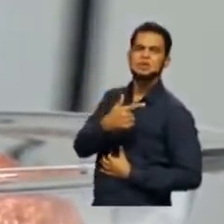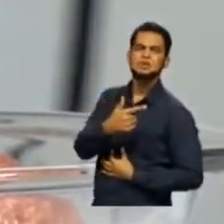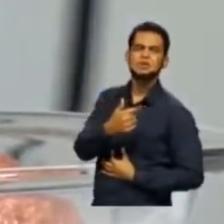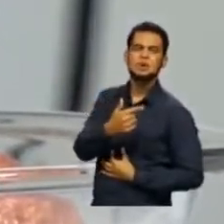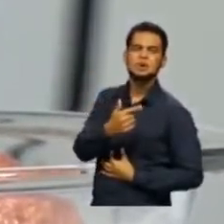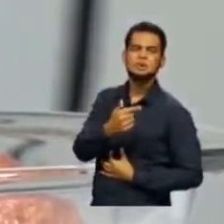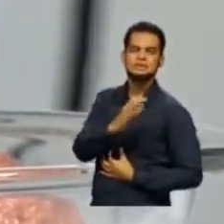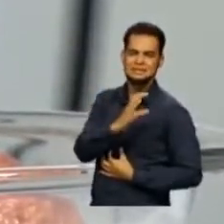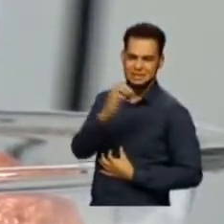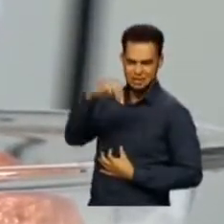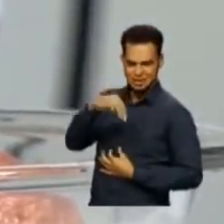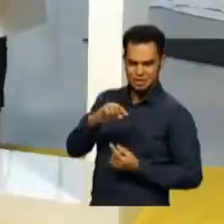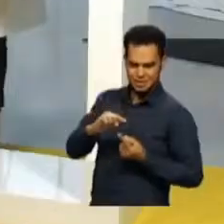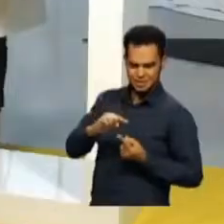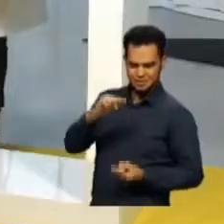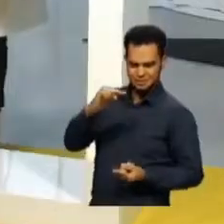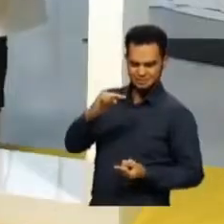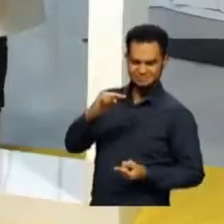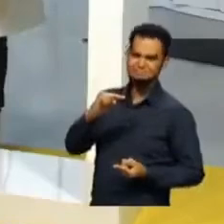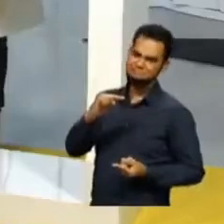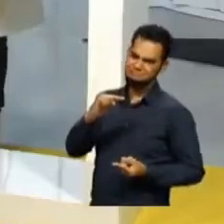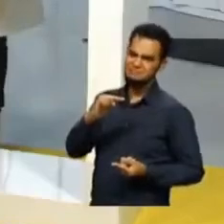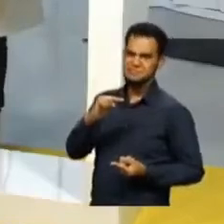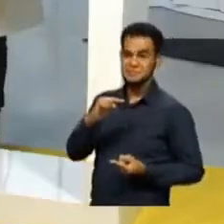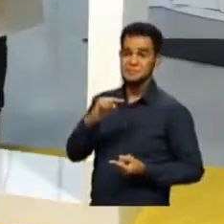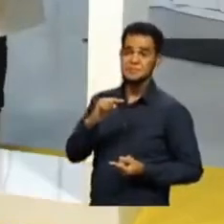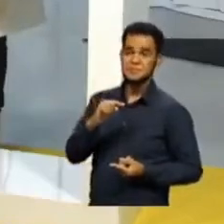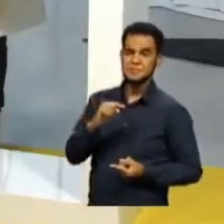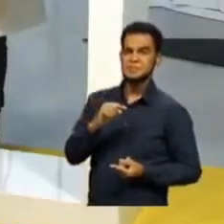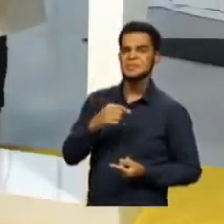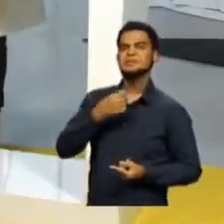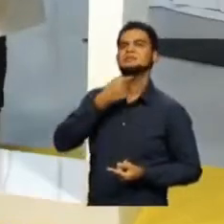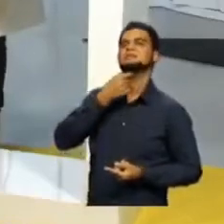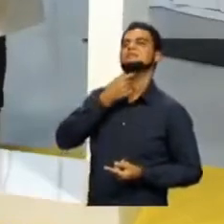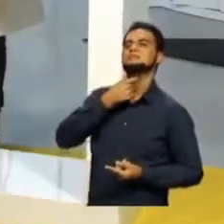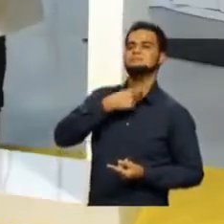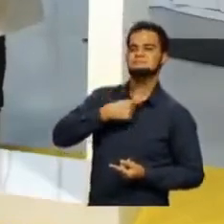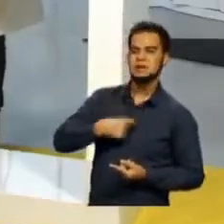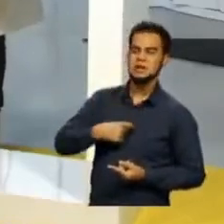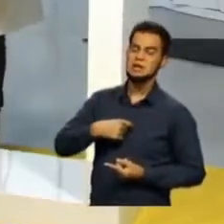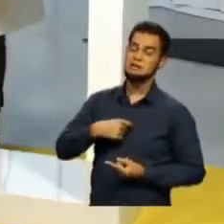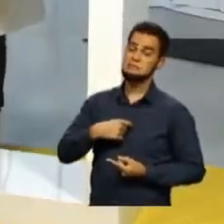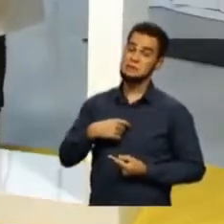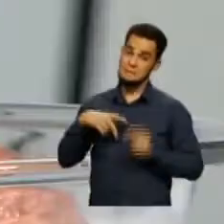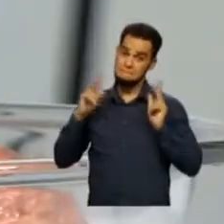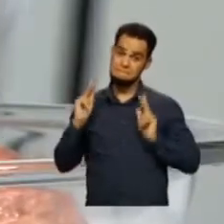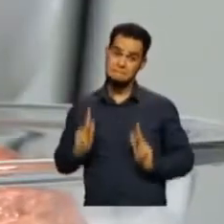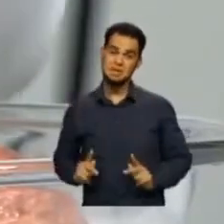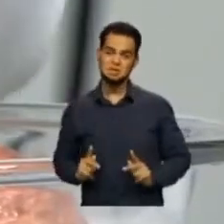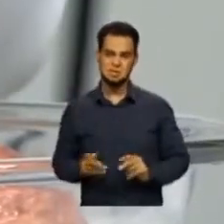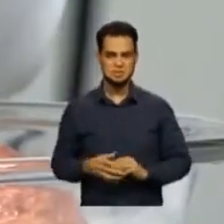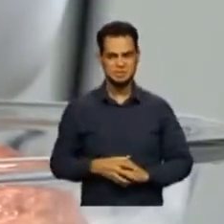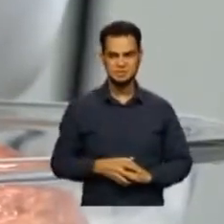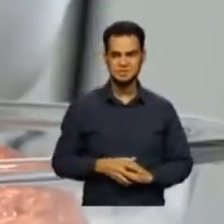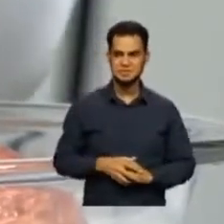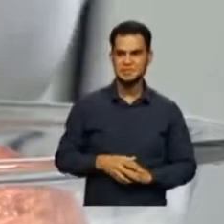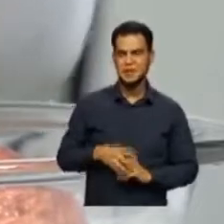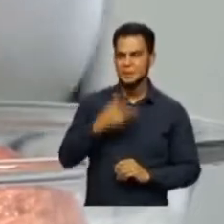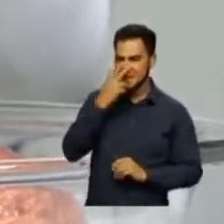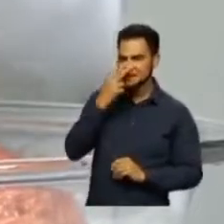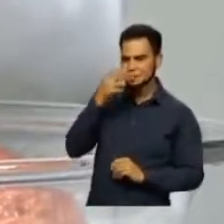de comprimento, 1,5 centímetro em diâmetro no corpo, no ser humano. E você observa que ele tem uma